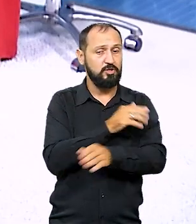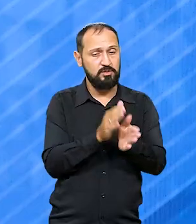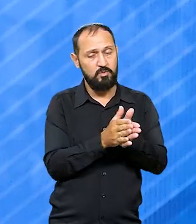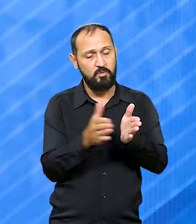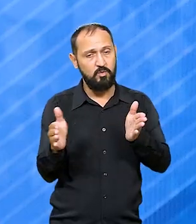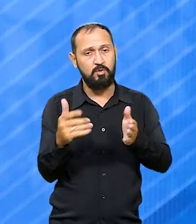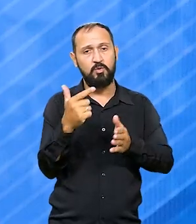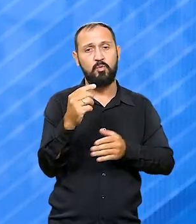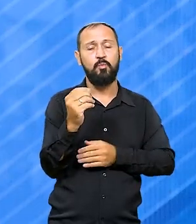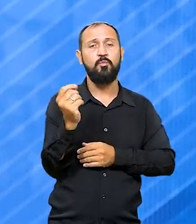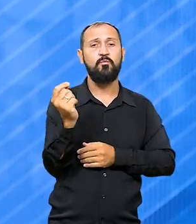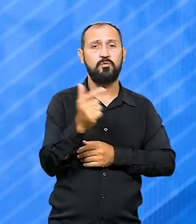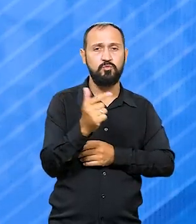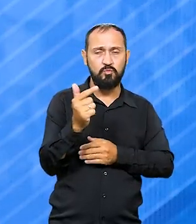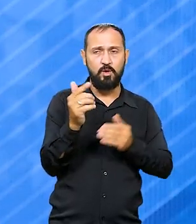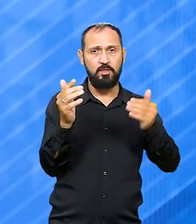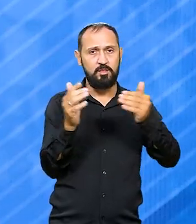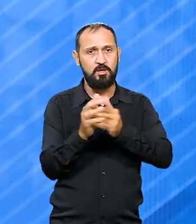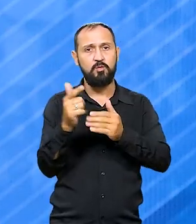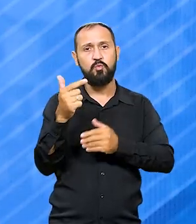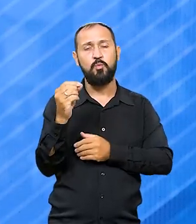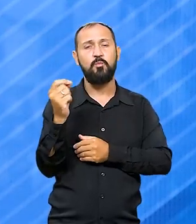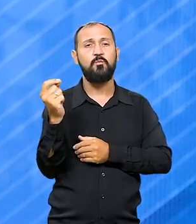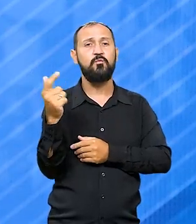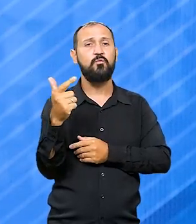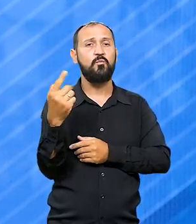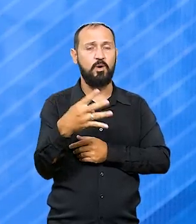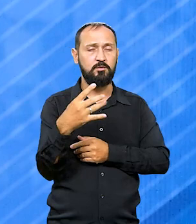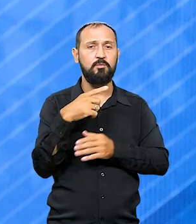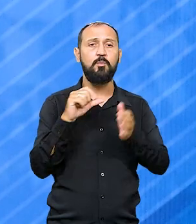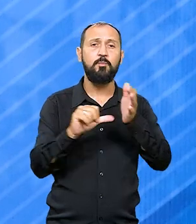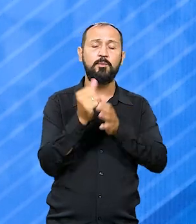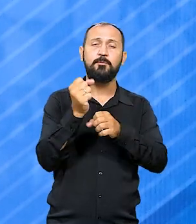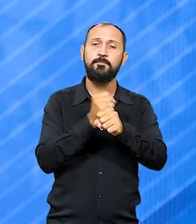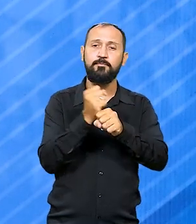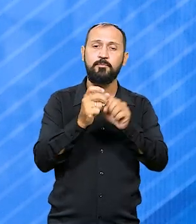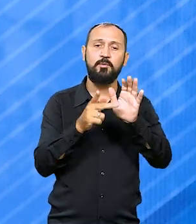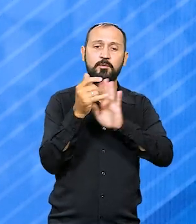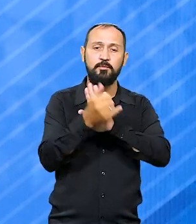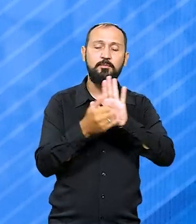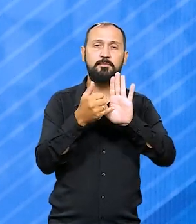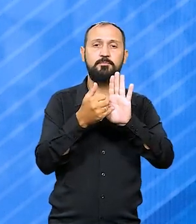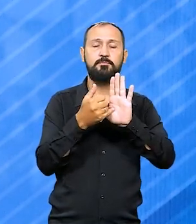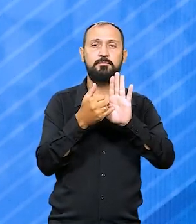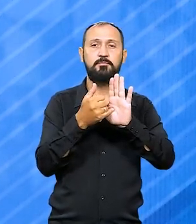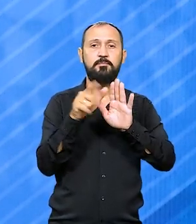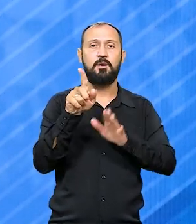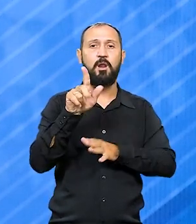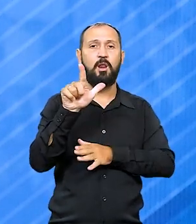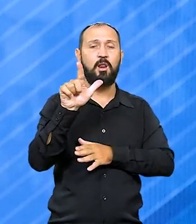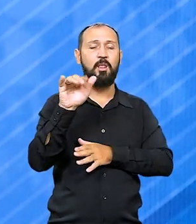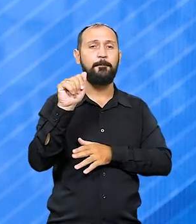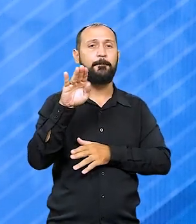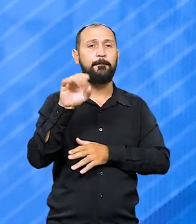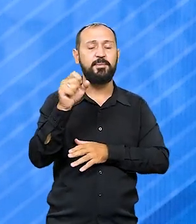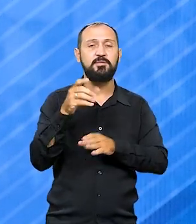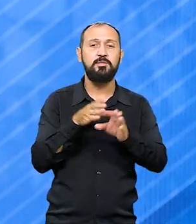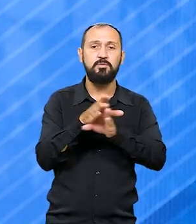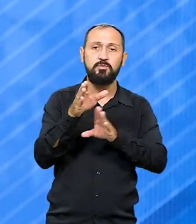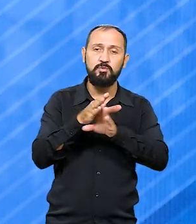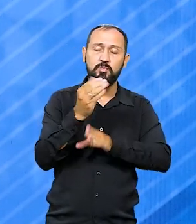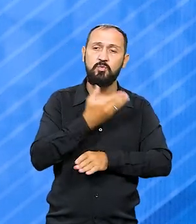gestão 2022, 2024. No primeiro ano nós tivemos com projetos lives